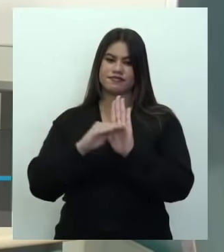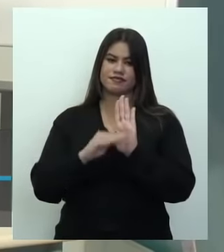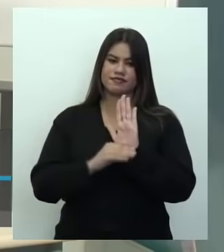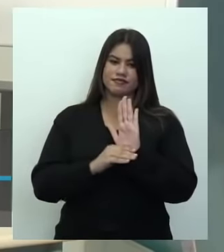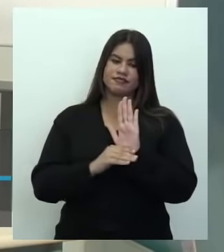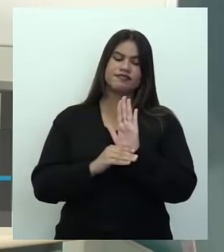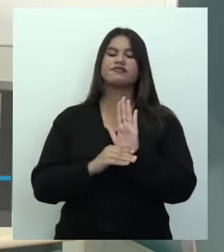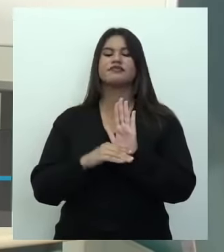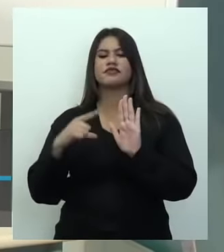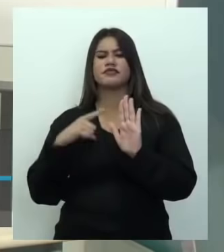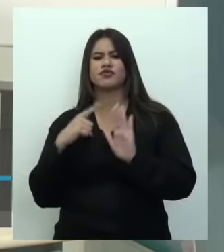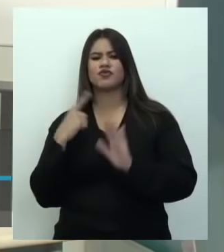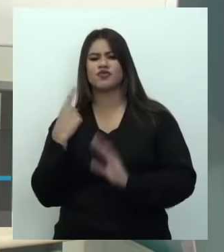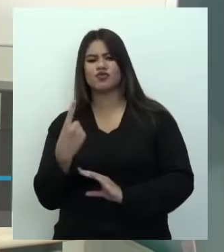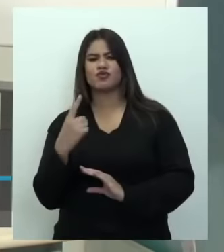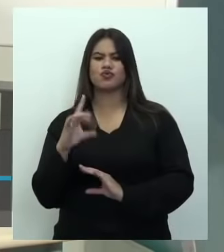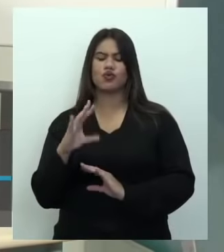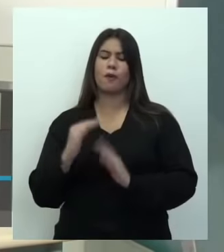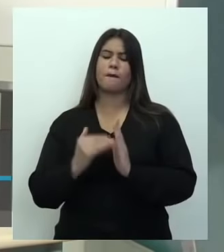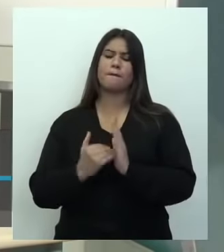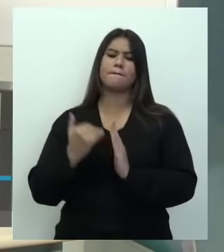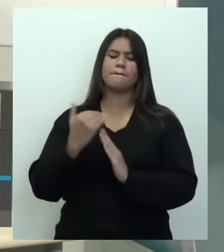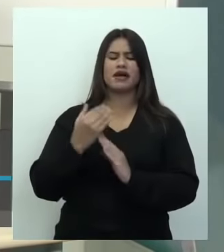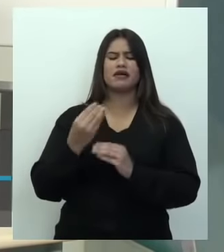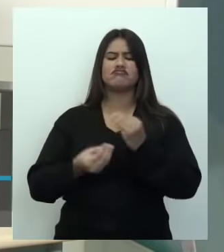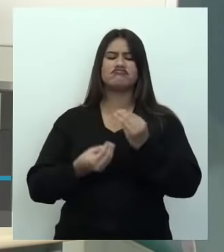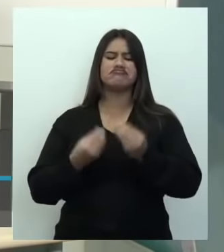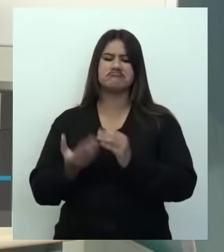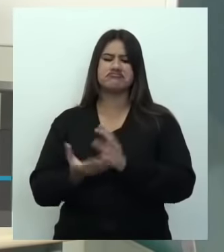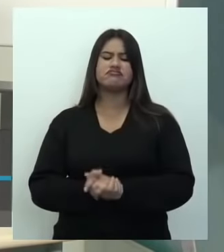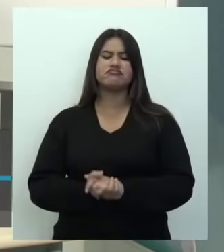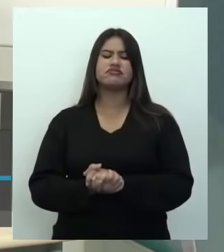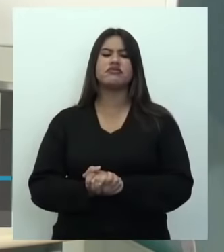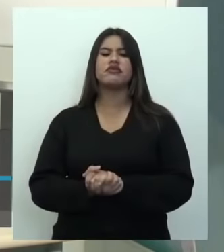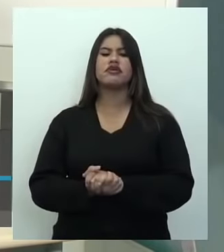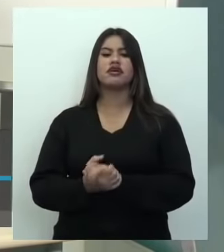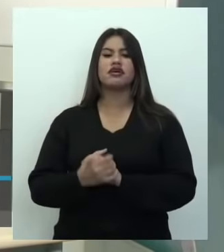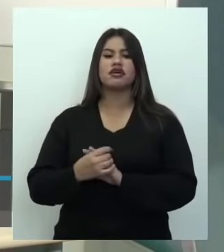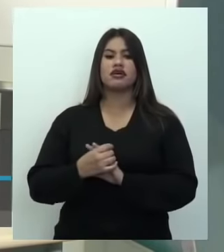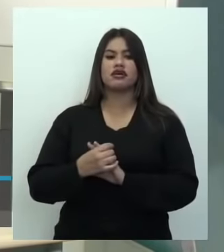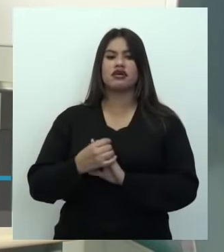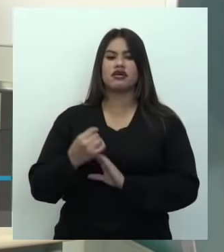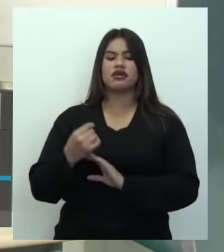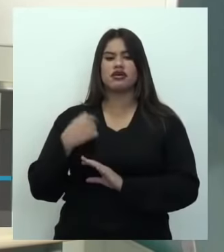um modelo de escala? Será que eu consigo fazer